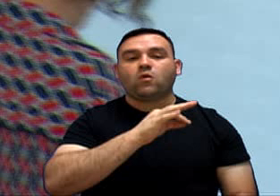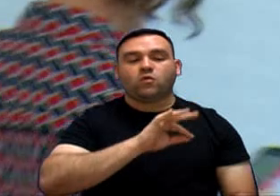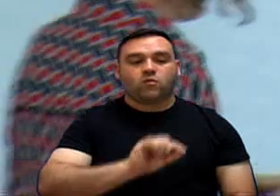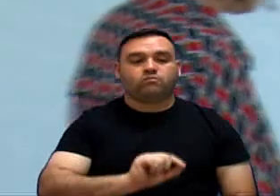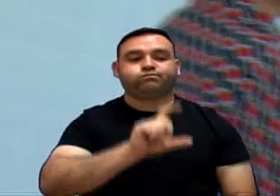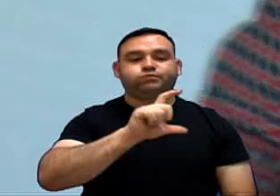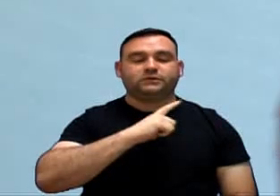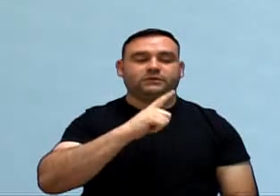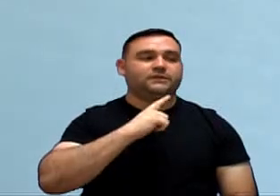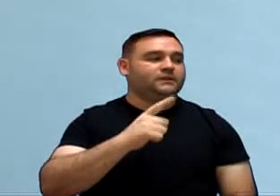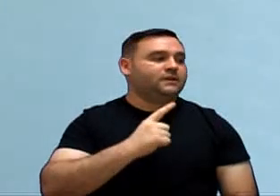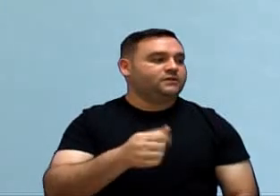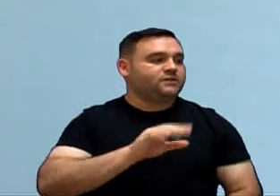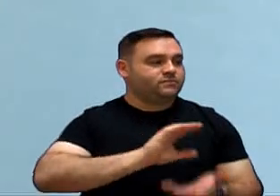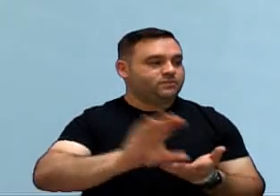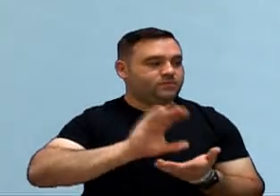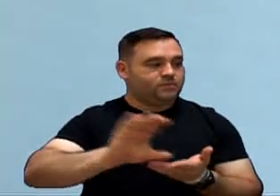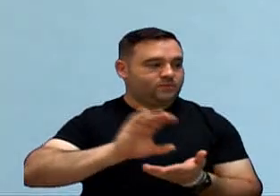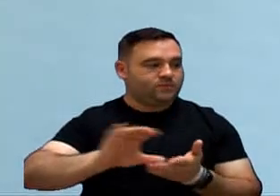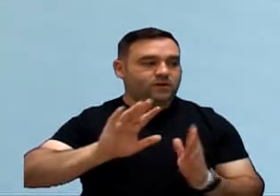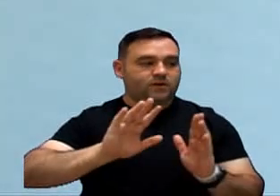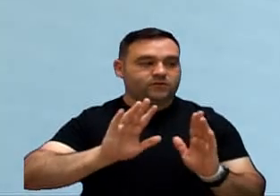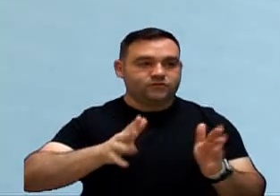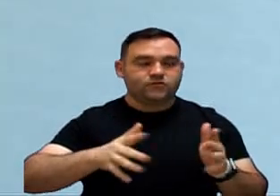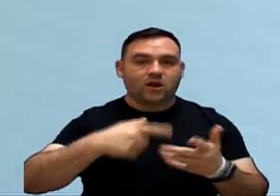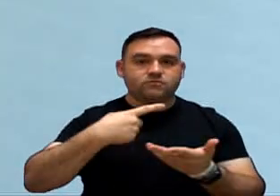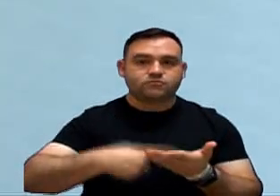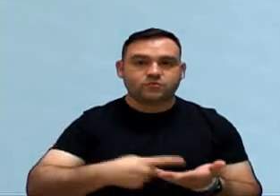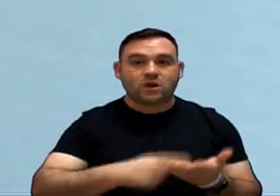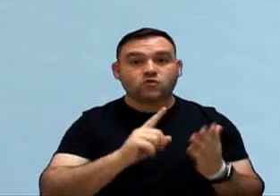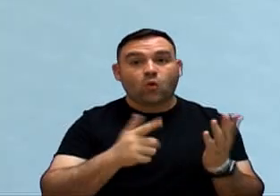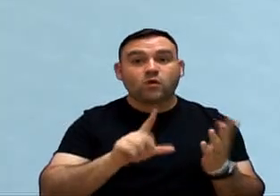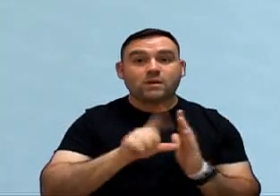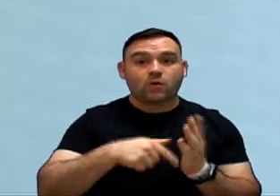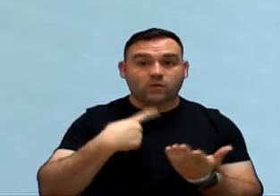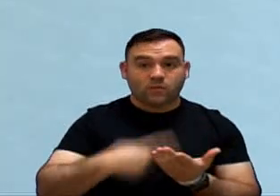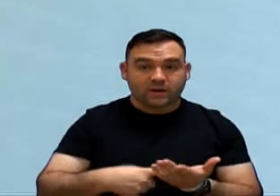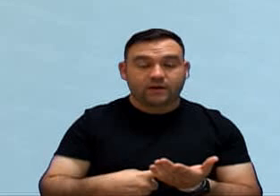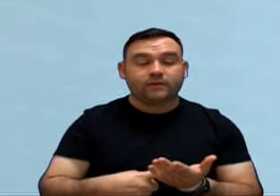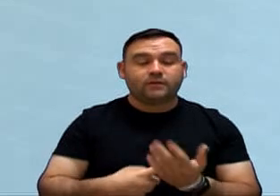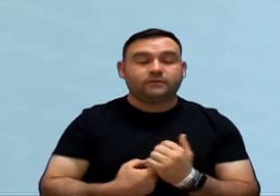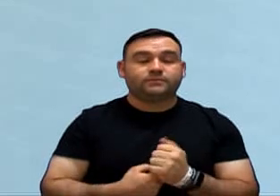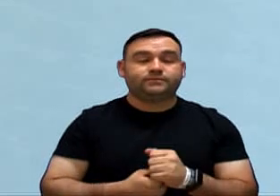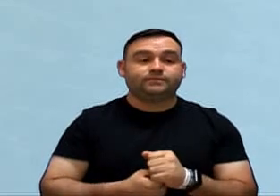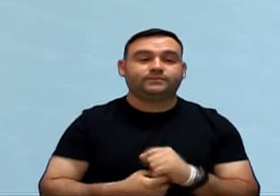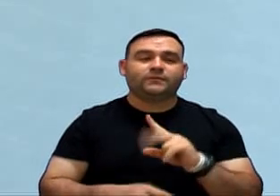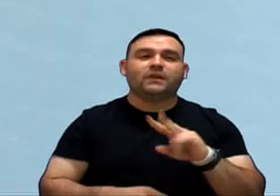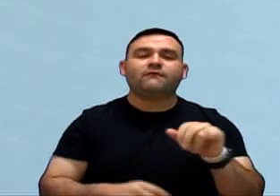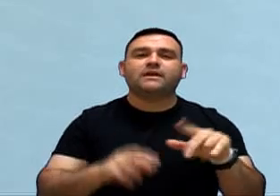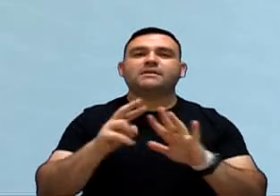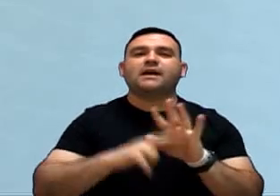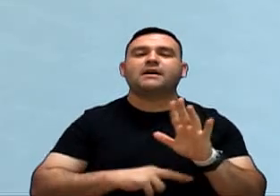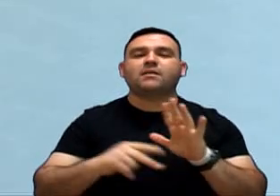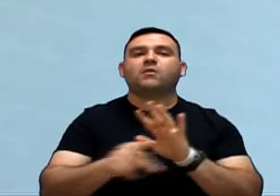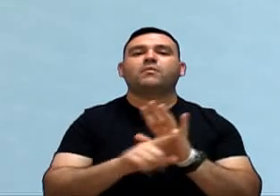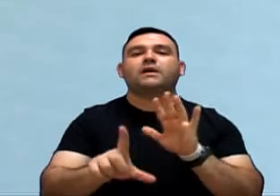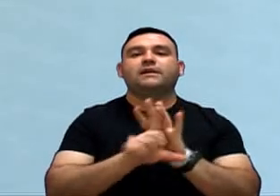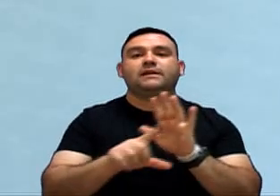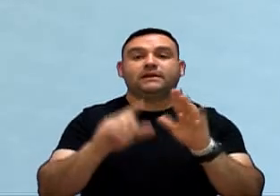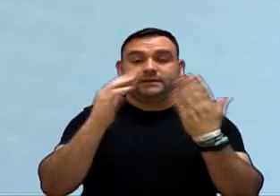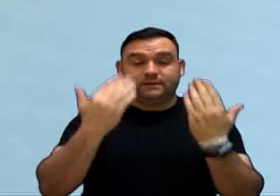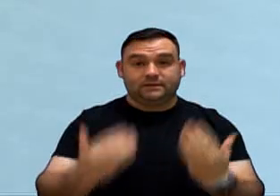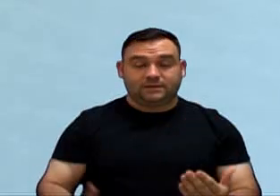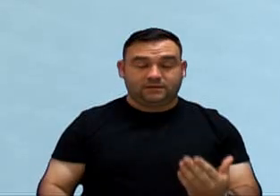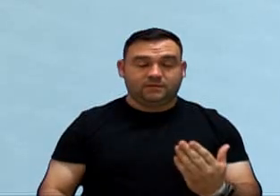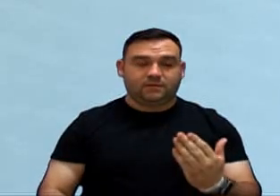referentes ao repasse dos valores prefixados ou pós-fixados se darão conforme regras preconizadas pela Lei de